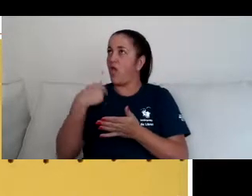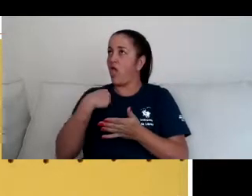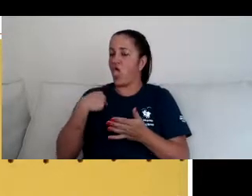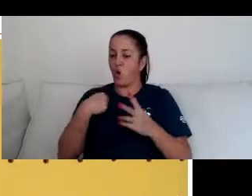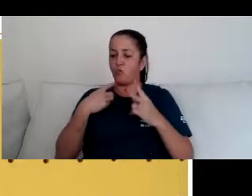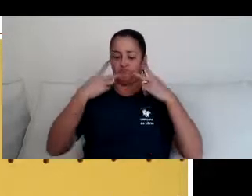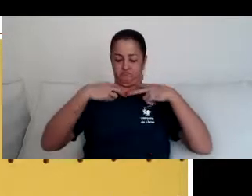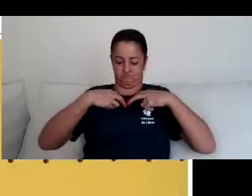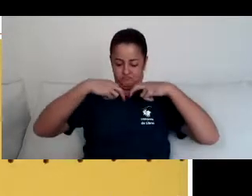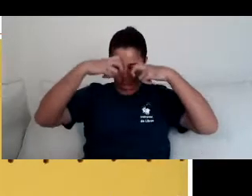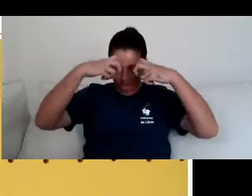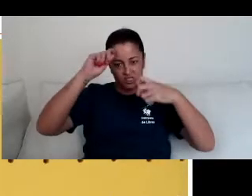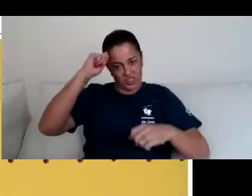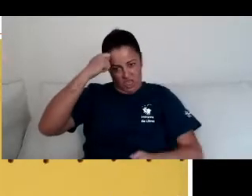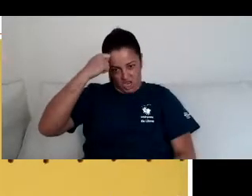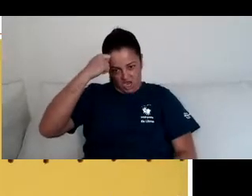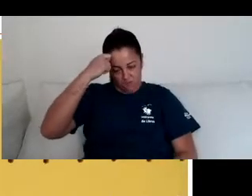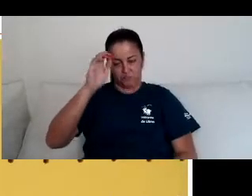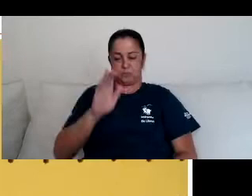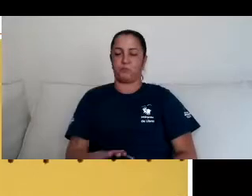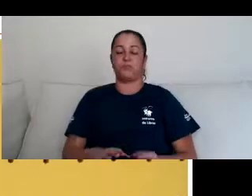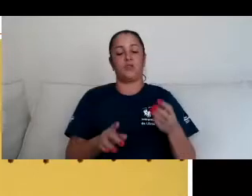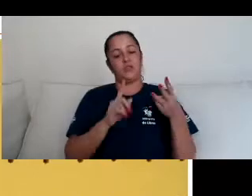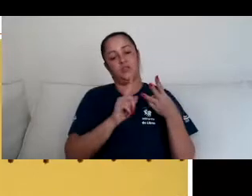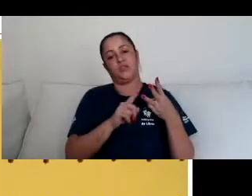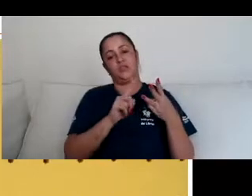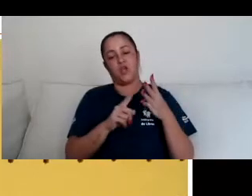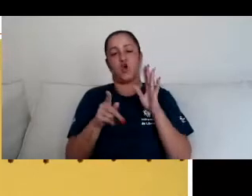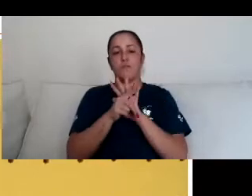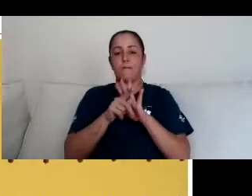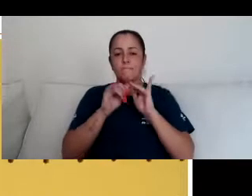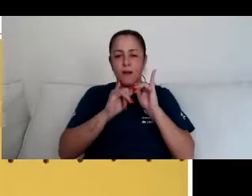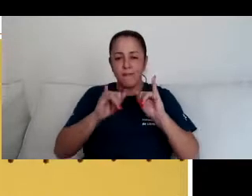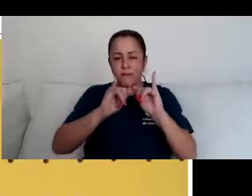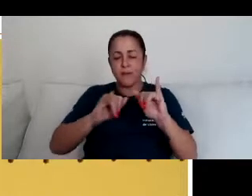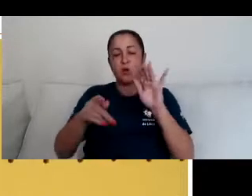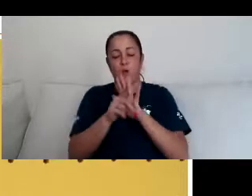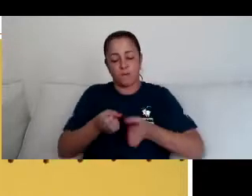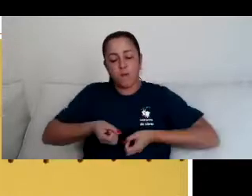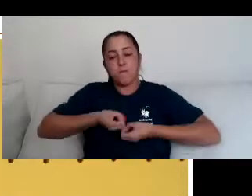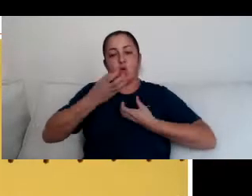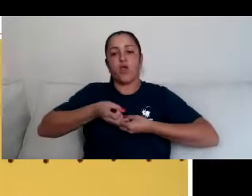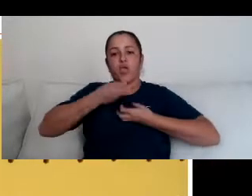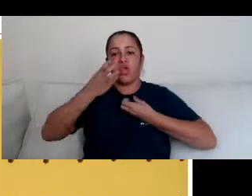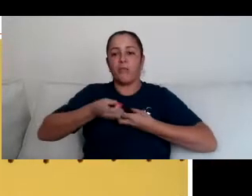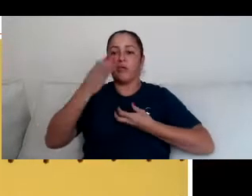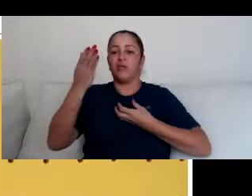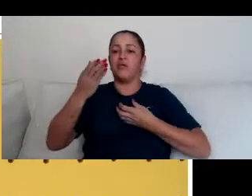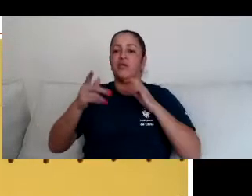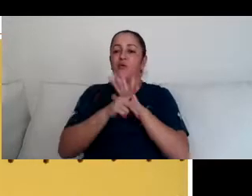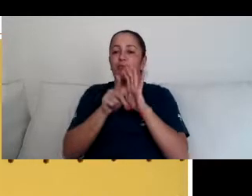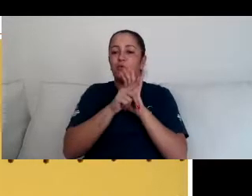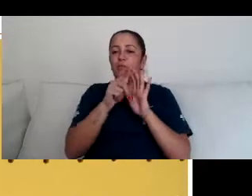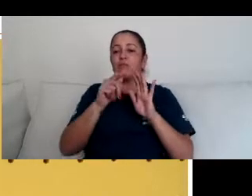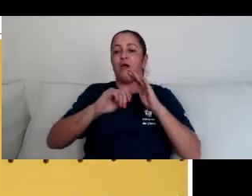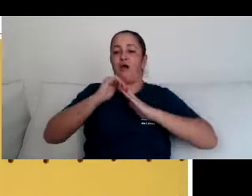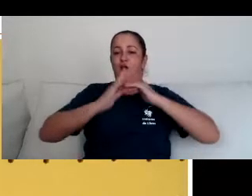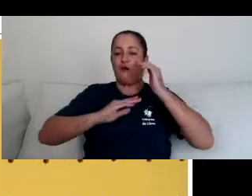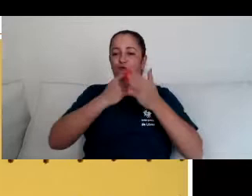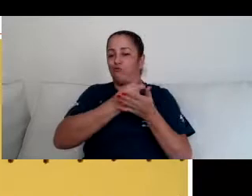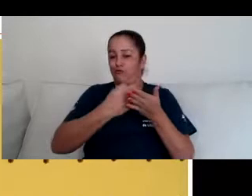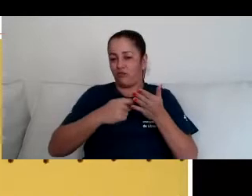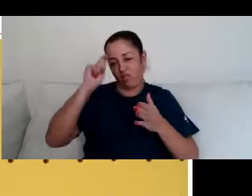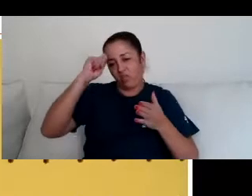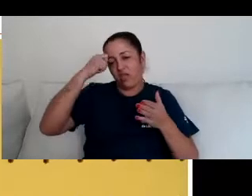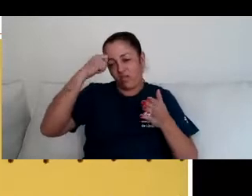No terceiro dia, fizemos o Sarau Poetas Pretas, distribuindo poemas de autoras negras para o público recitar. O resultado